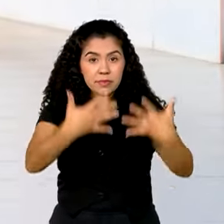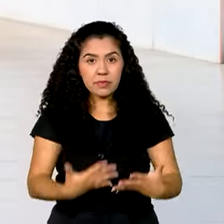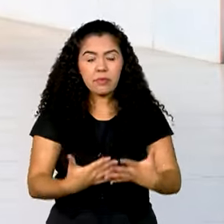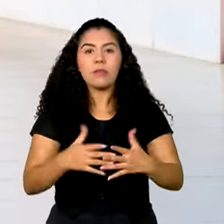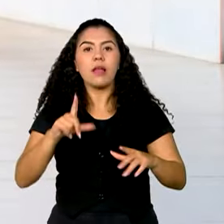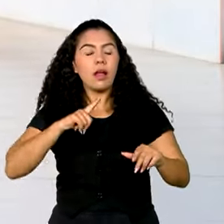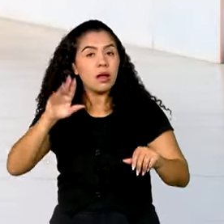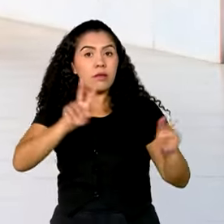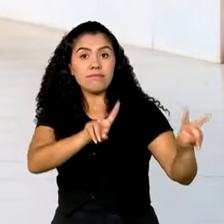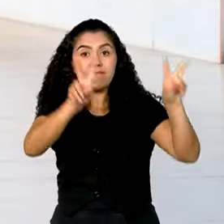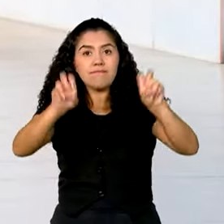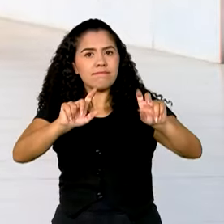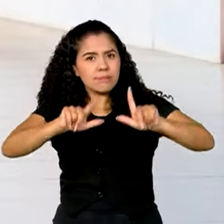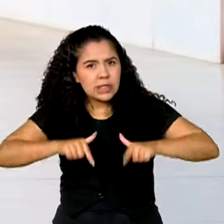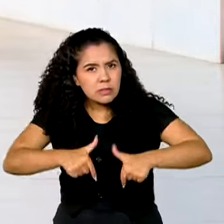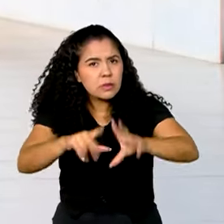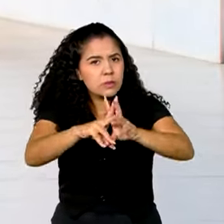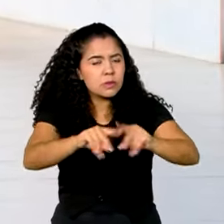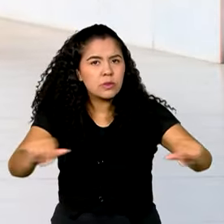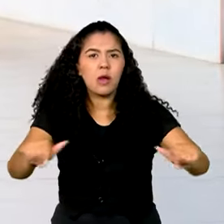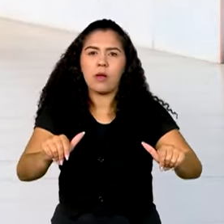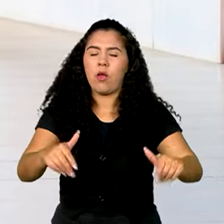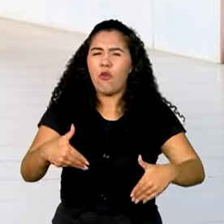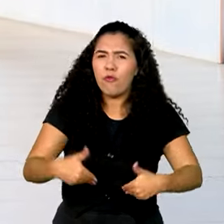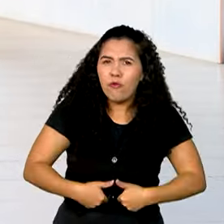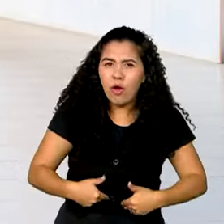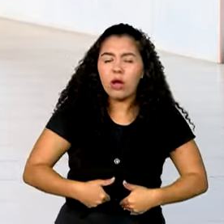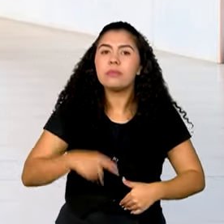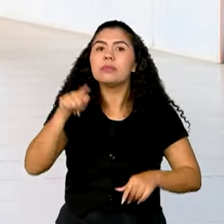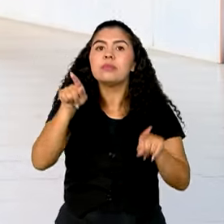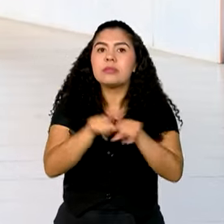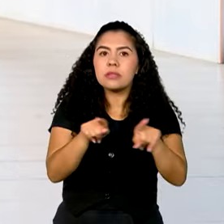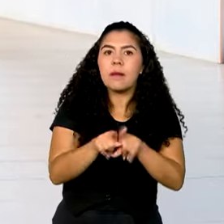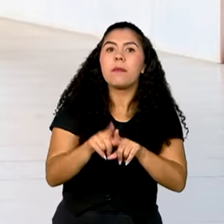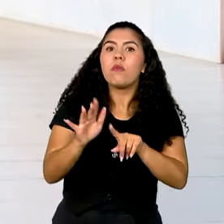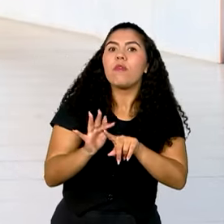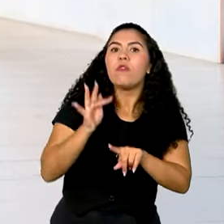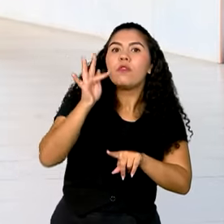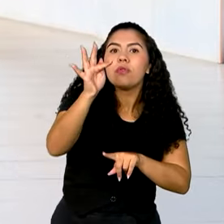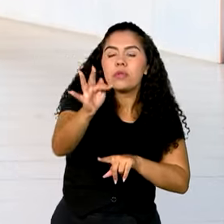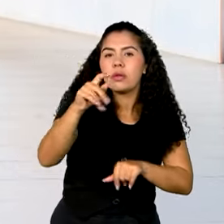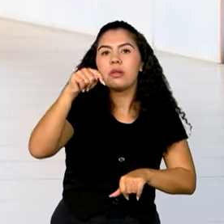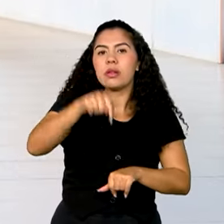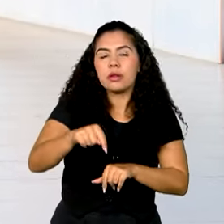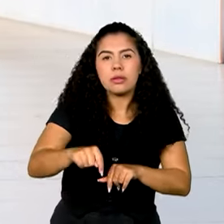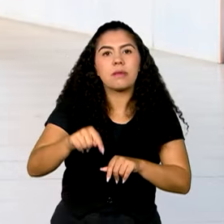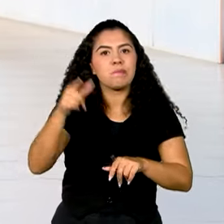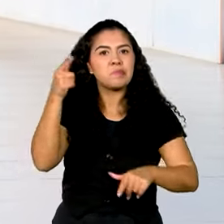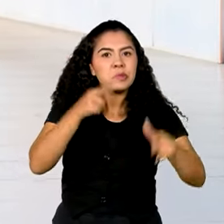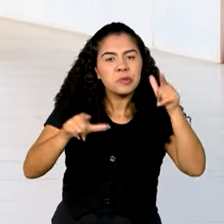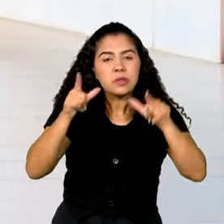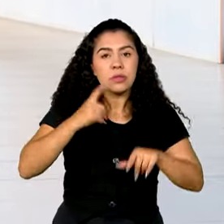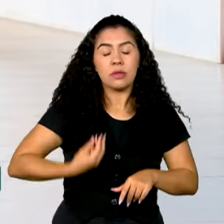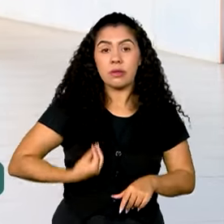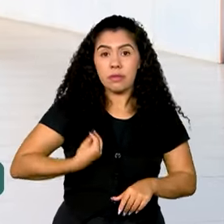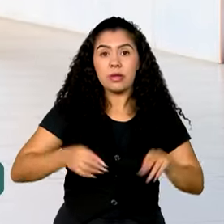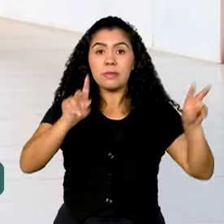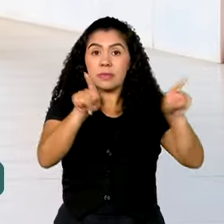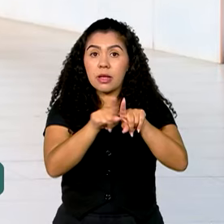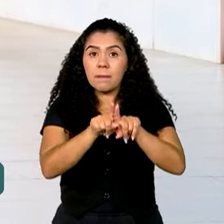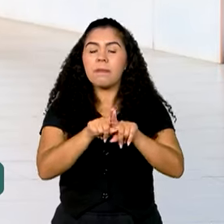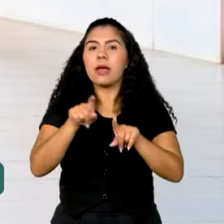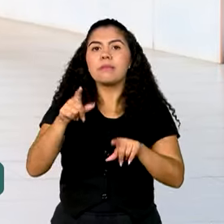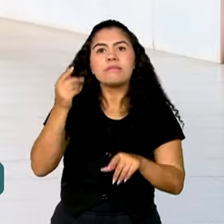com a fome e fazer do mundo um lugar habitável em alguns anos. Na busca por fontes alternativas de financiamento, o